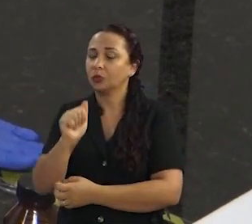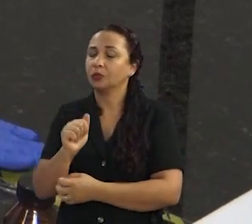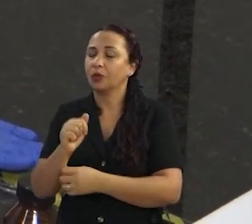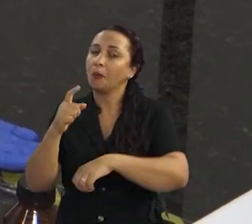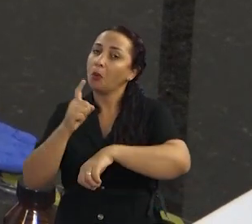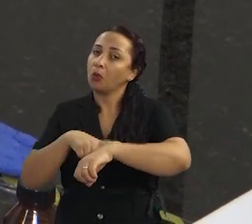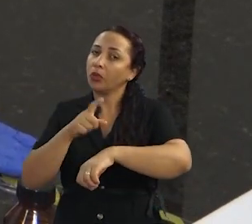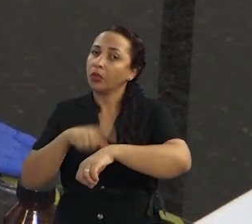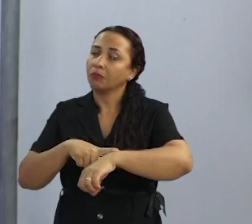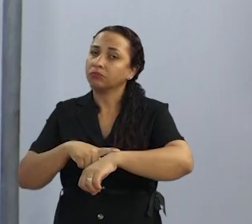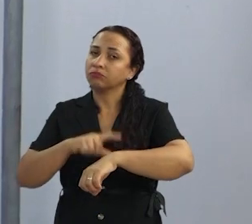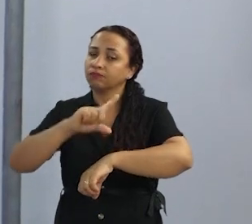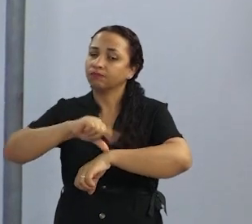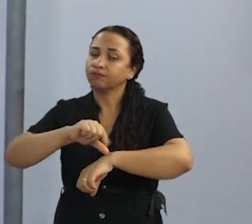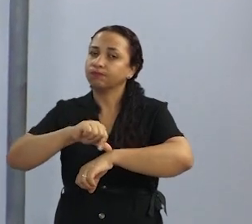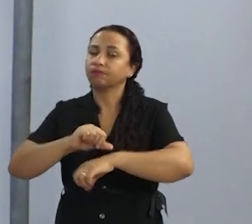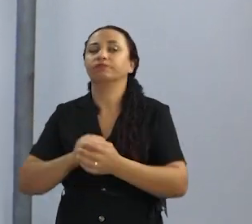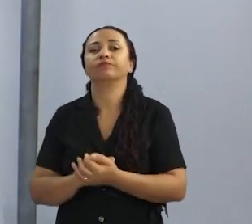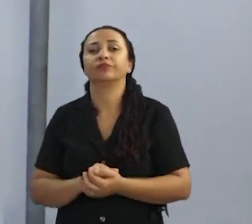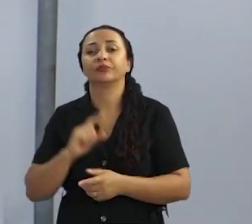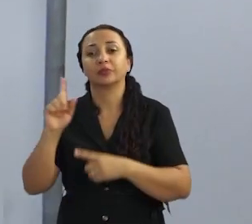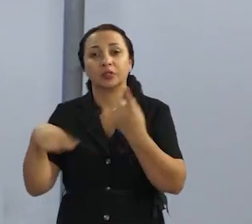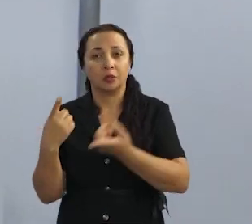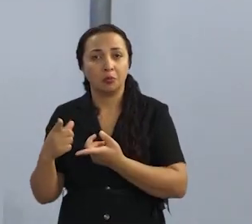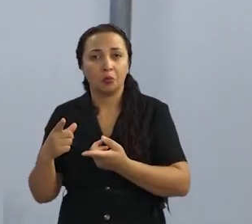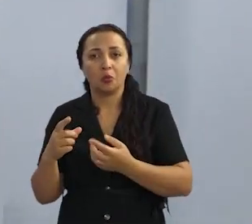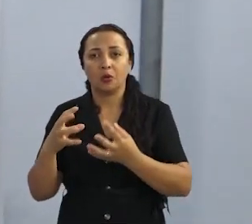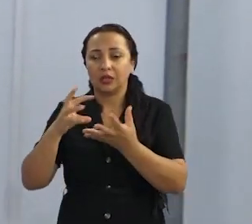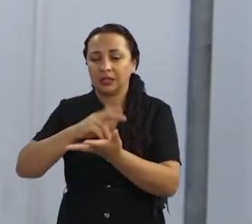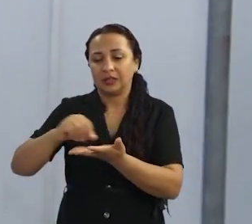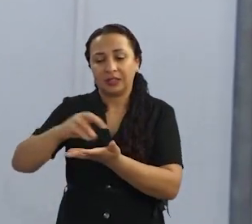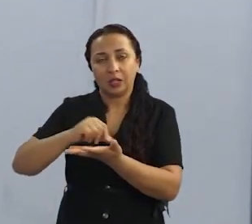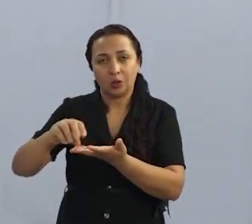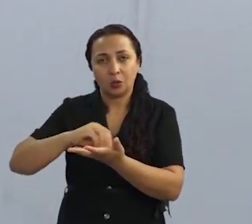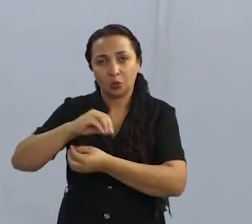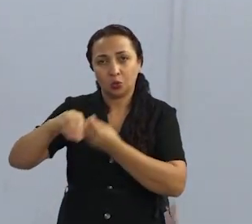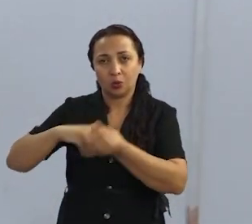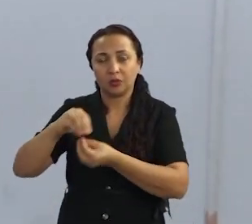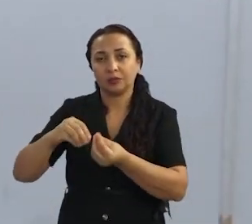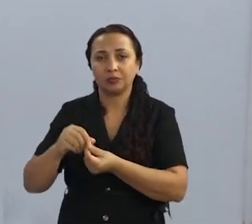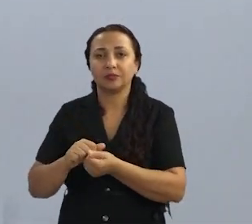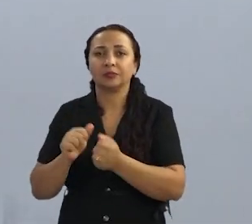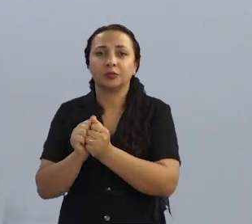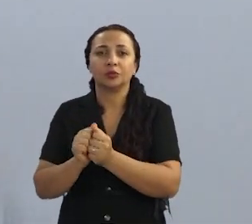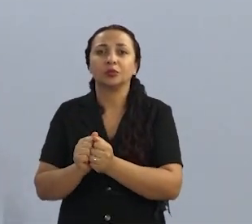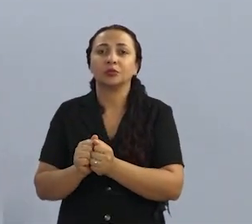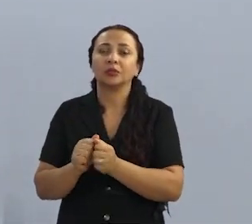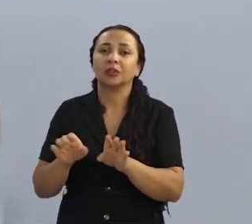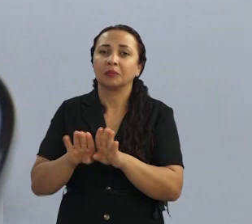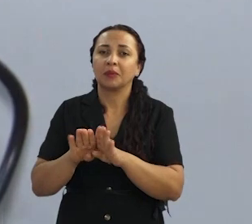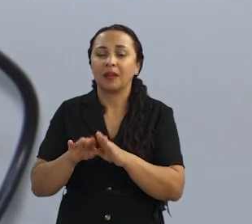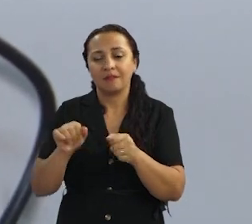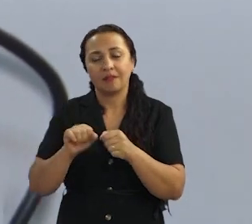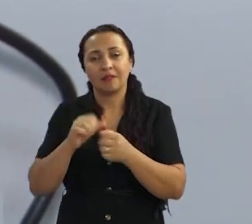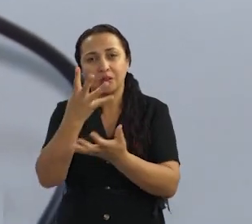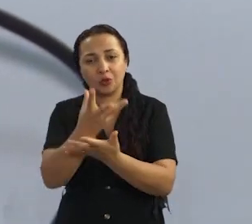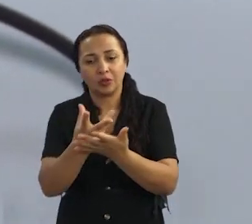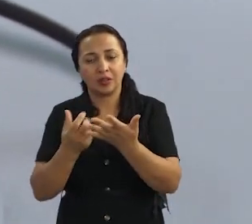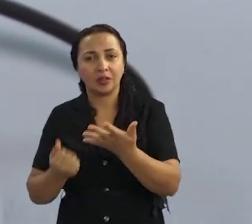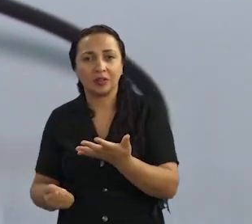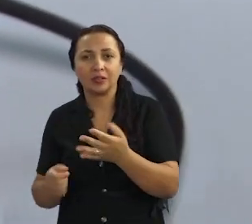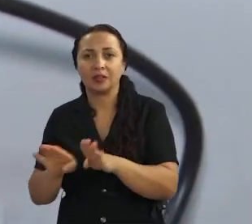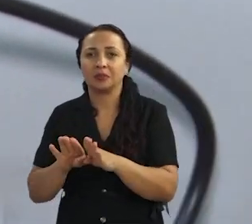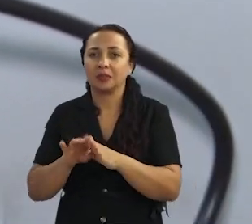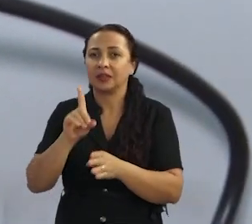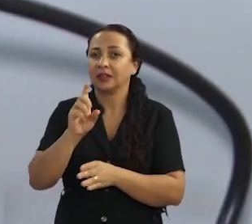por um prazo determinado. Após esse prazo determinado, a gente tritura essa laranja com um moinho de facas e faz uma